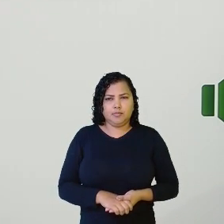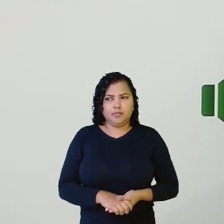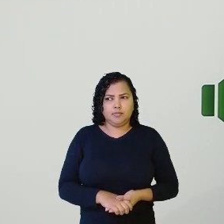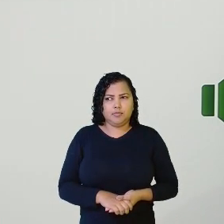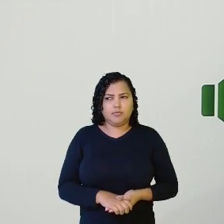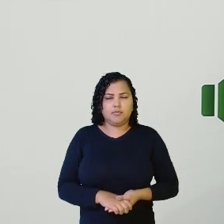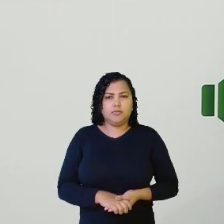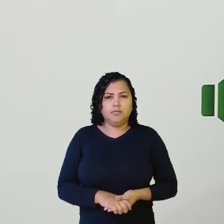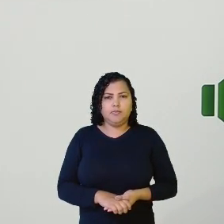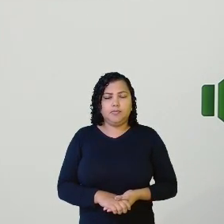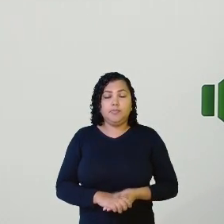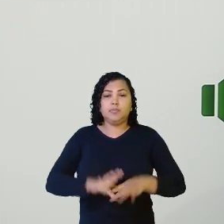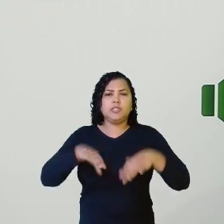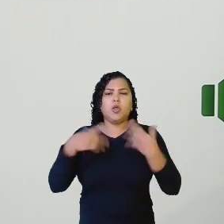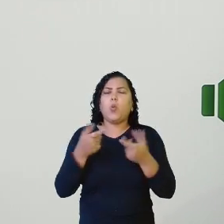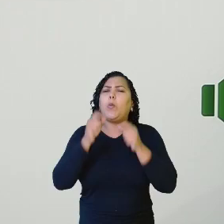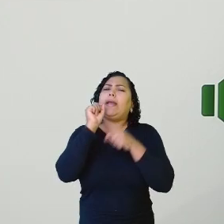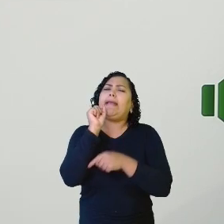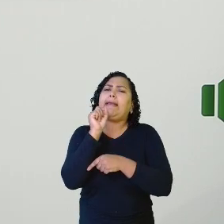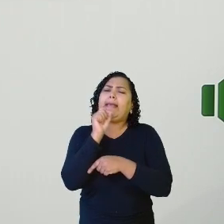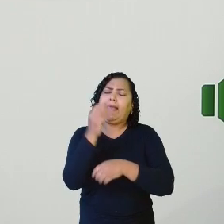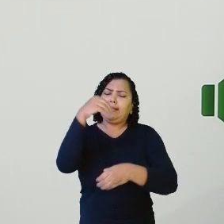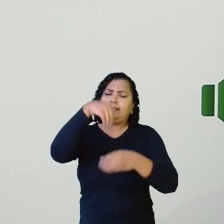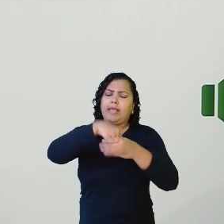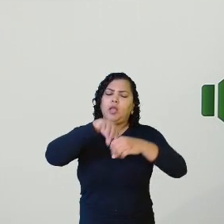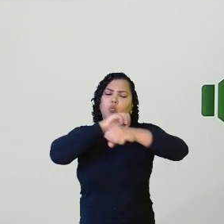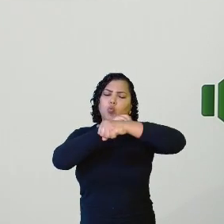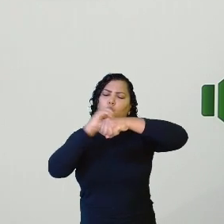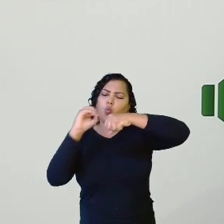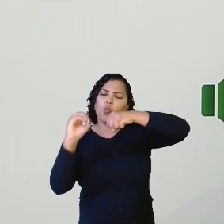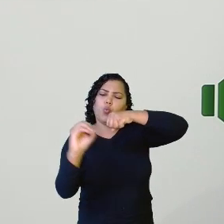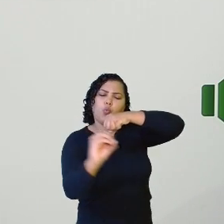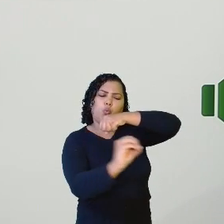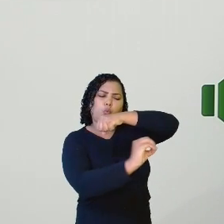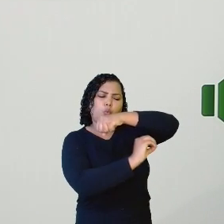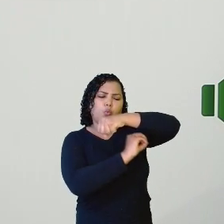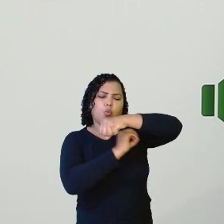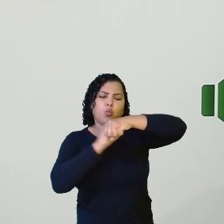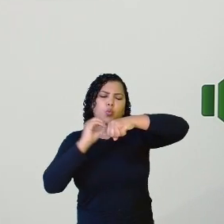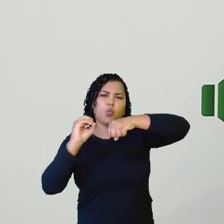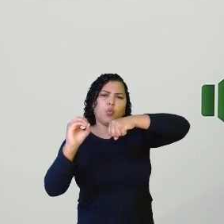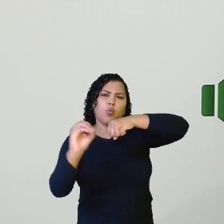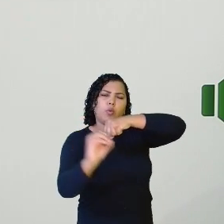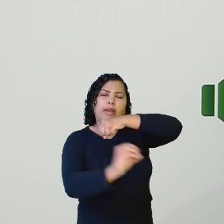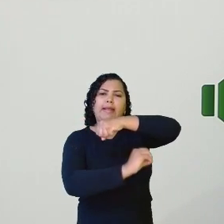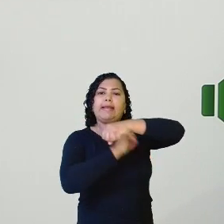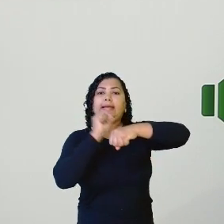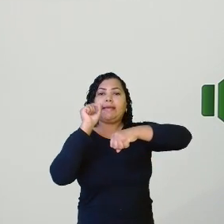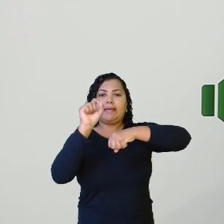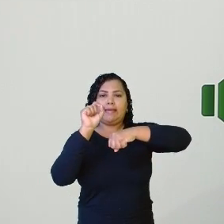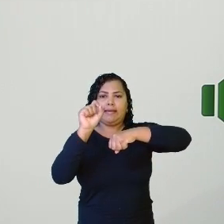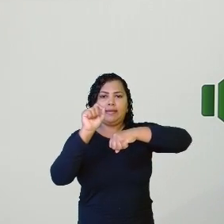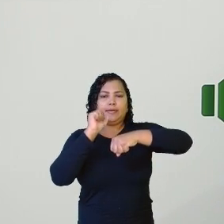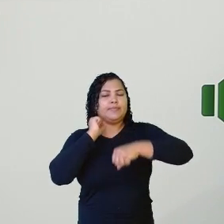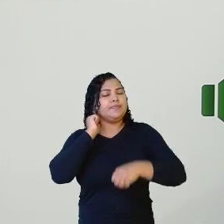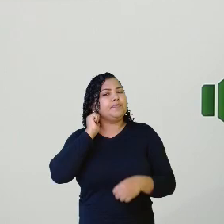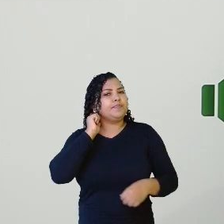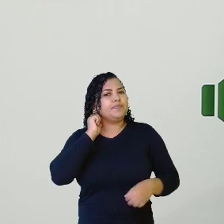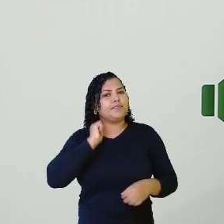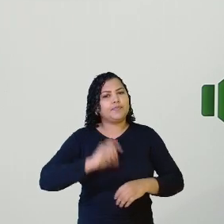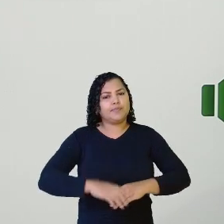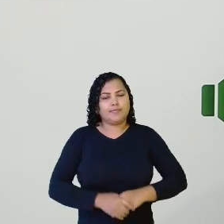forma o sistema, né? Os planetas e seus satélites. Quem são eles? Tá